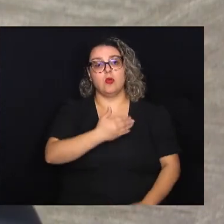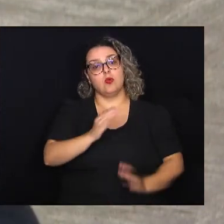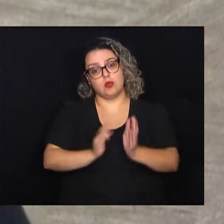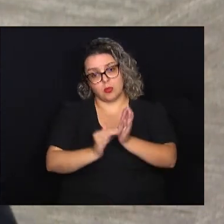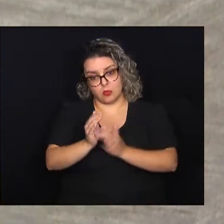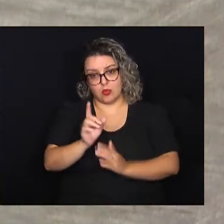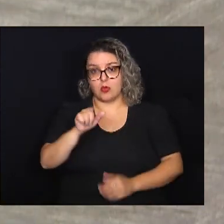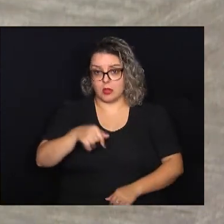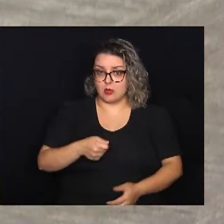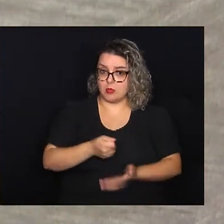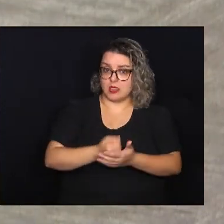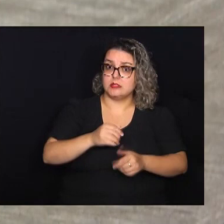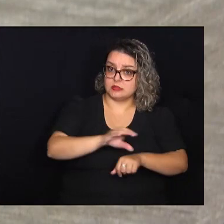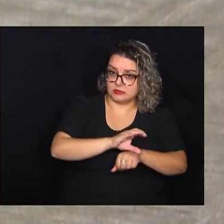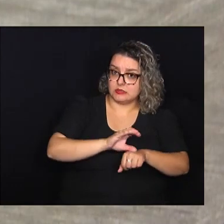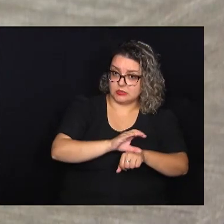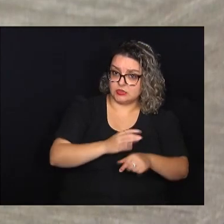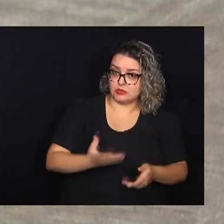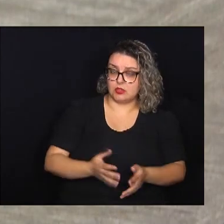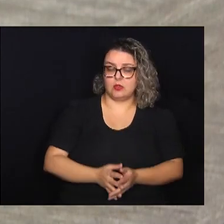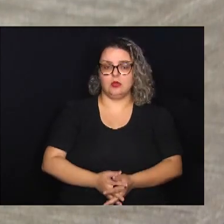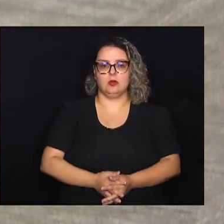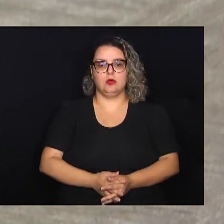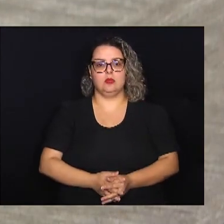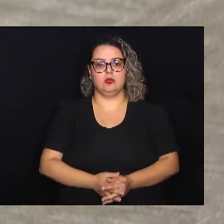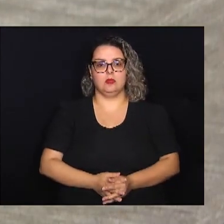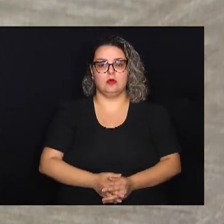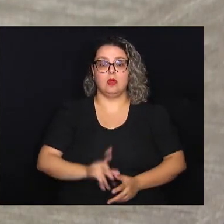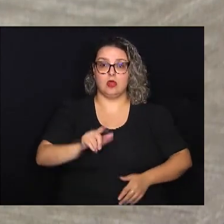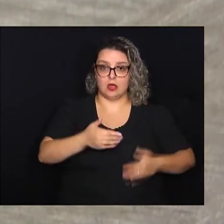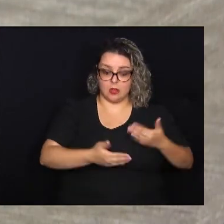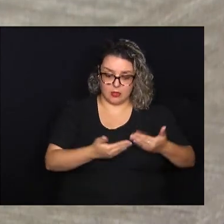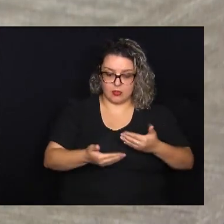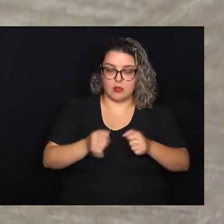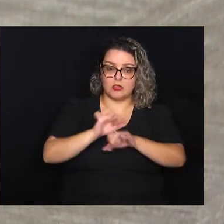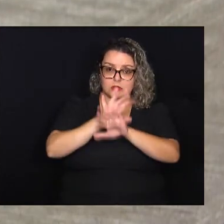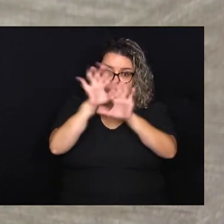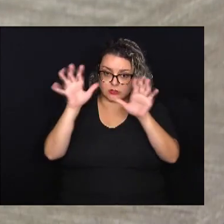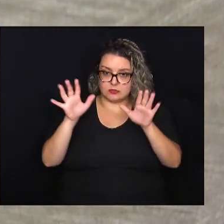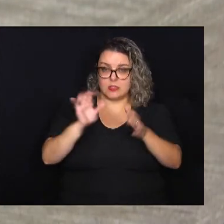exigência constitucional é um processo transparente